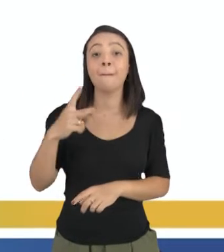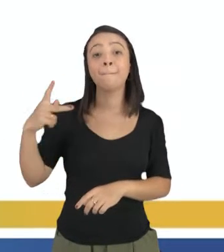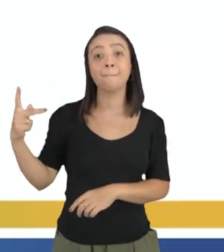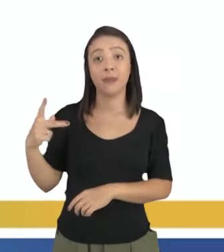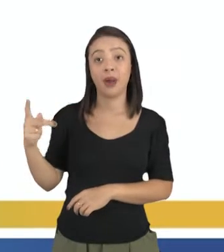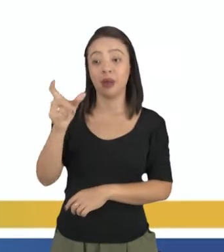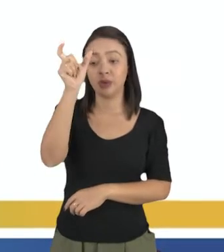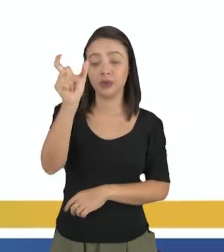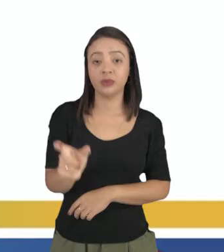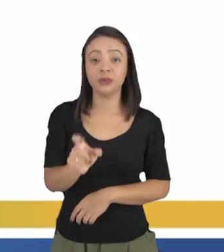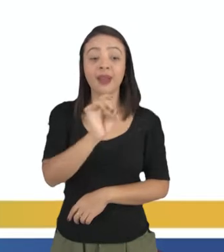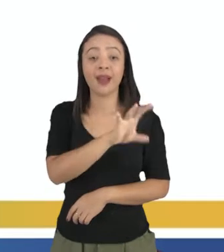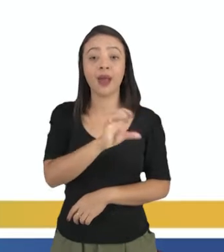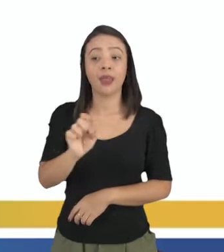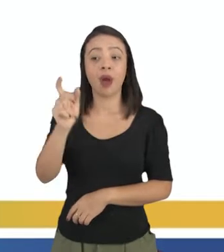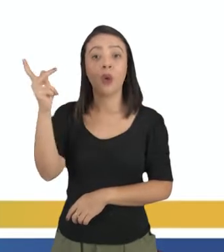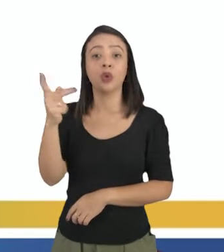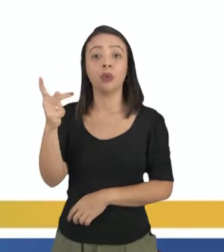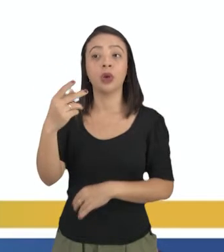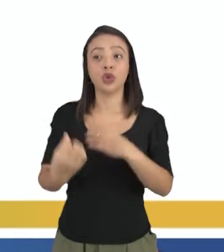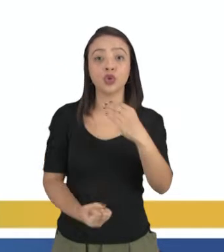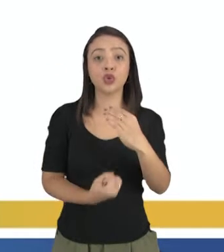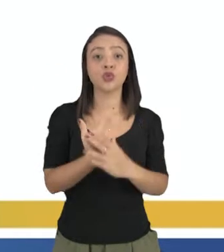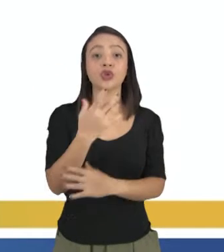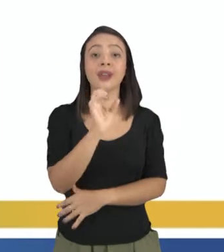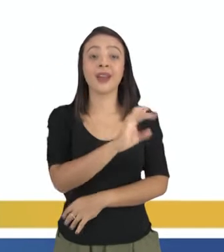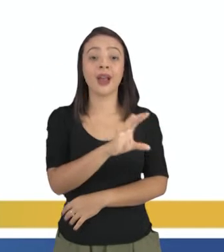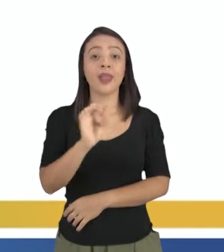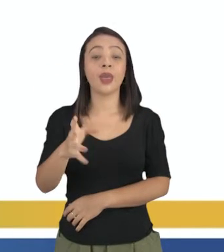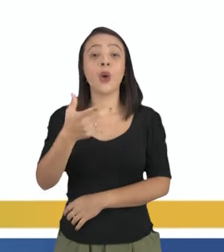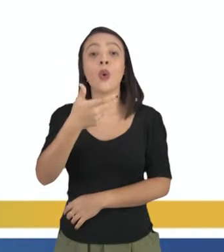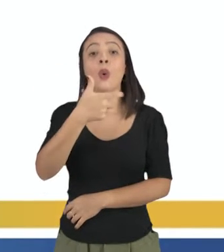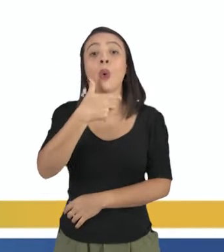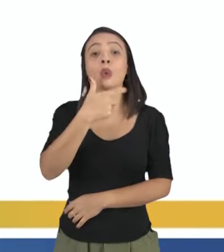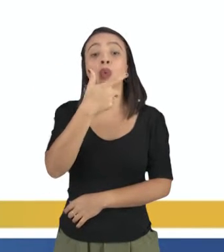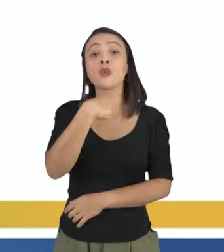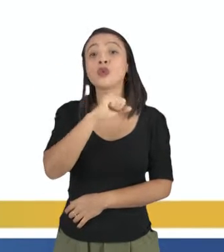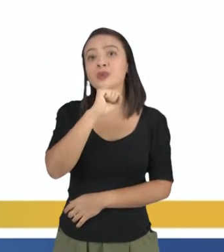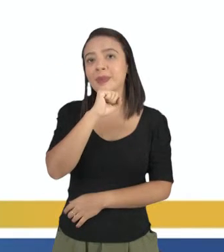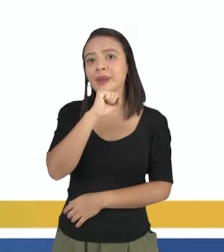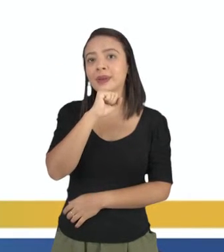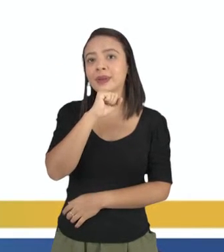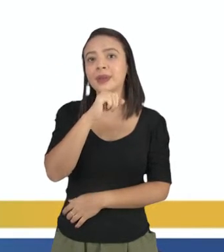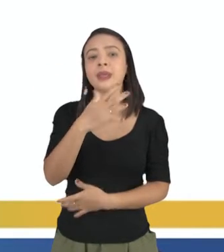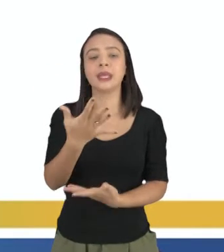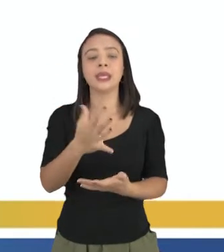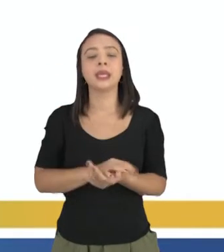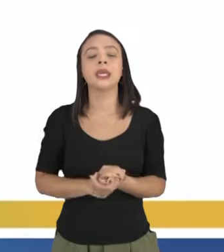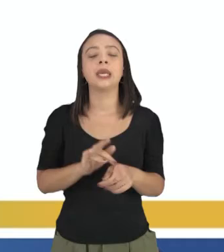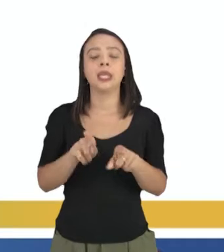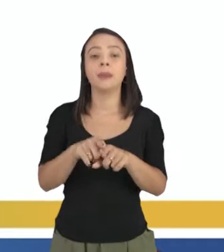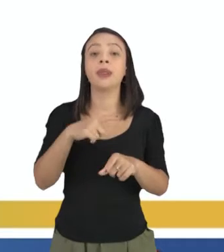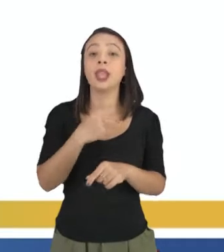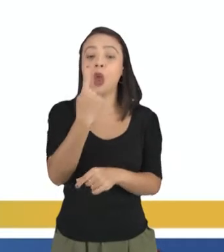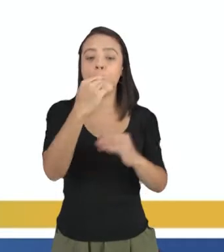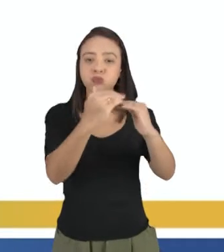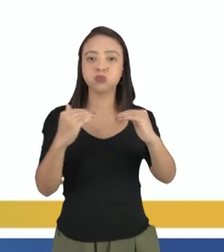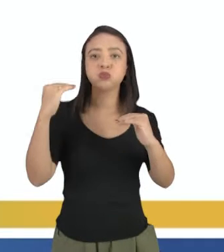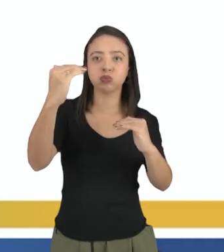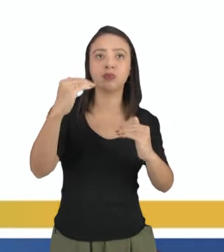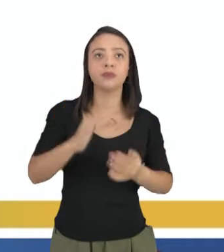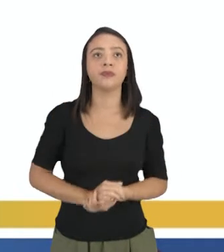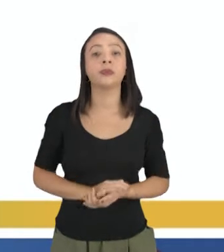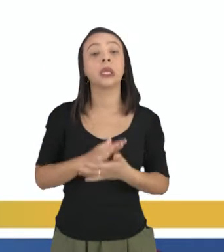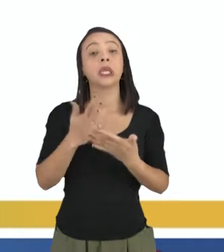indivíduos, onde cada um deles é originado de cada um dos pais, e geralmente um domina o outro.